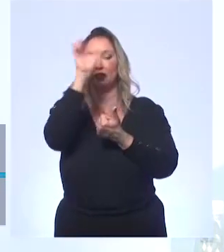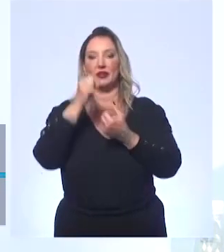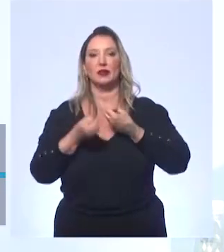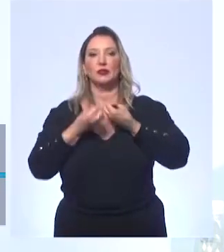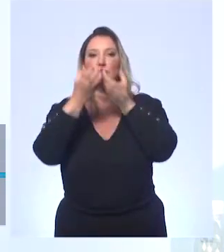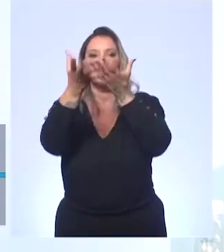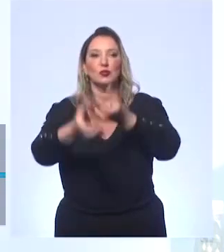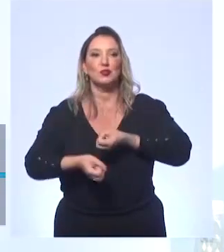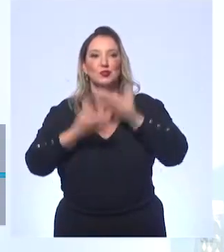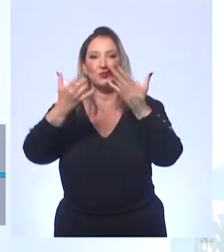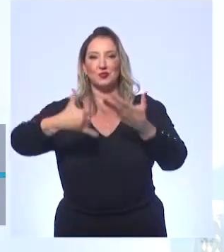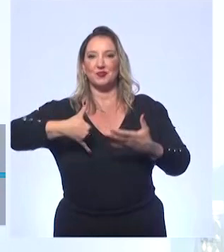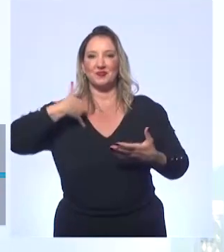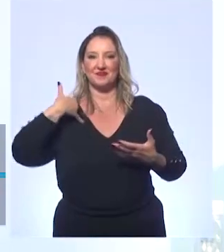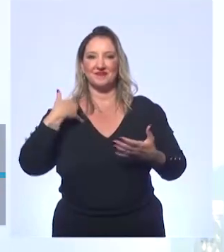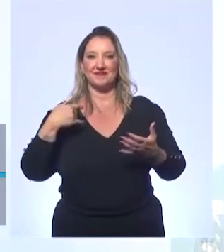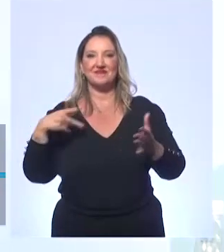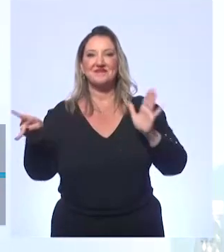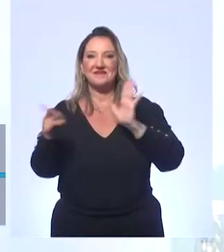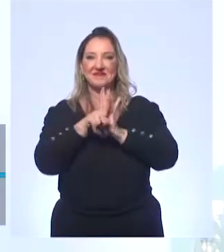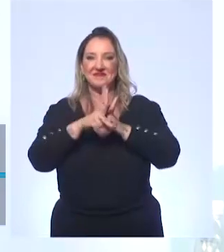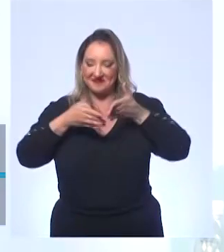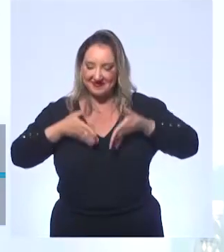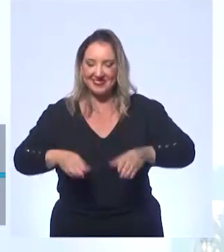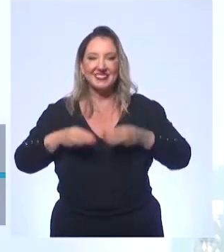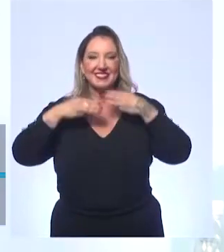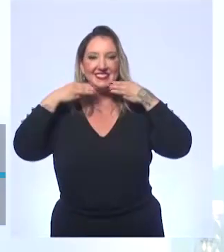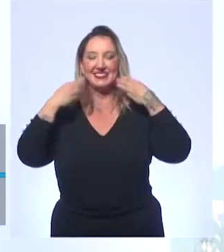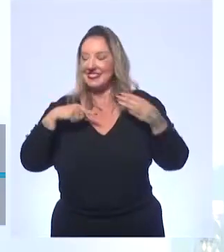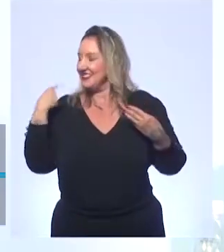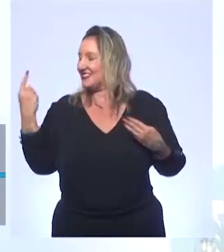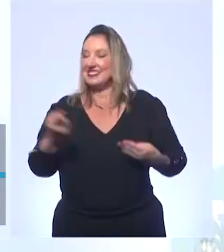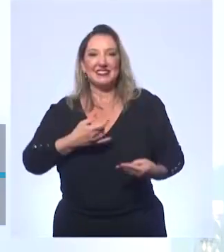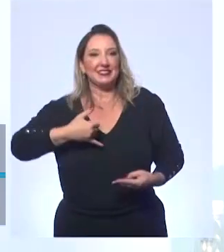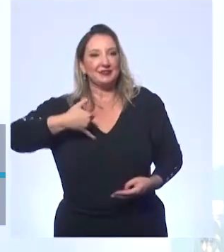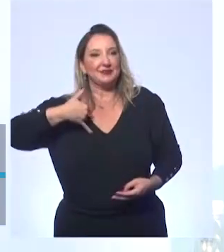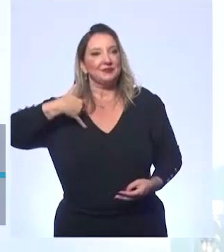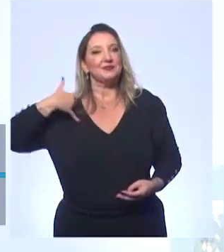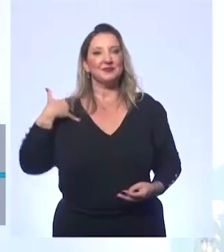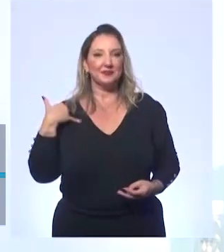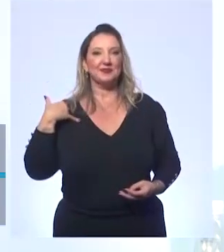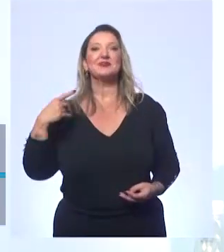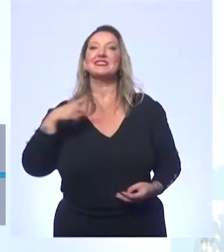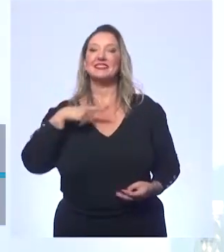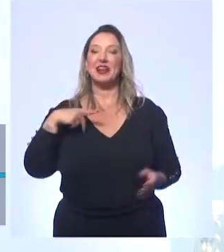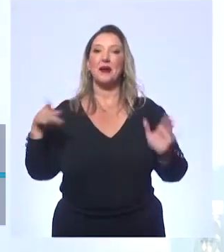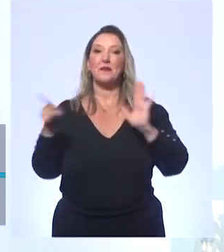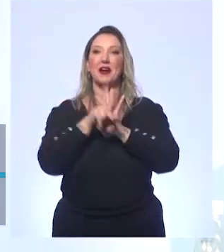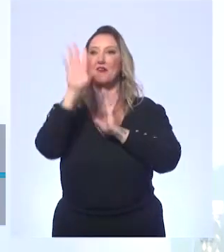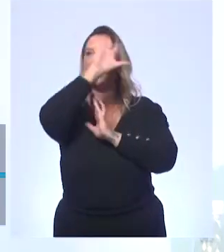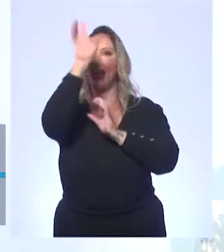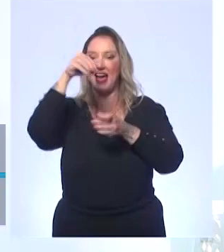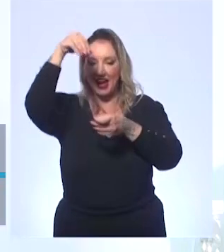expressa nesse seu orgulho de ser moçambicano, e nós nos sentimos orgulhosos também de ter a nossa própria África no Brasil e compartilhar isso